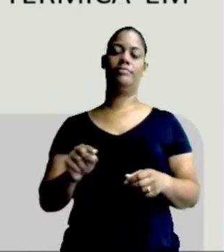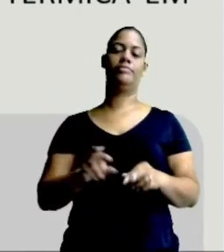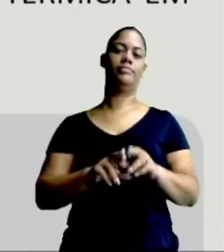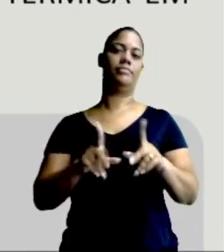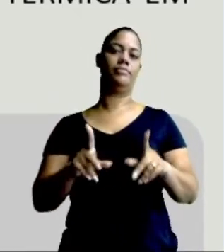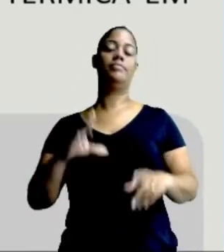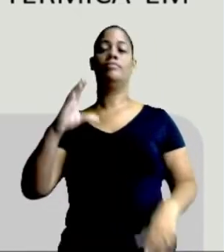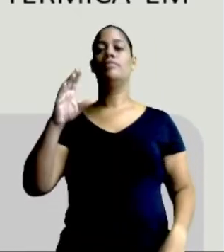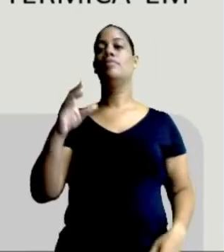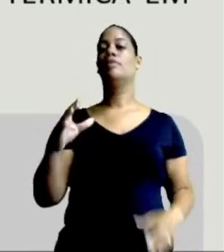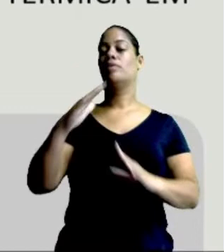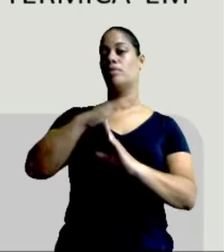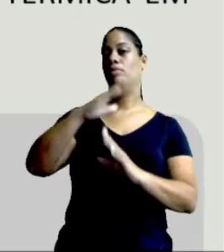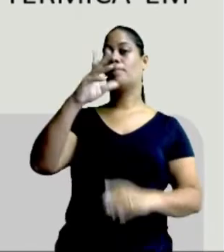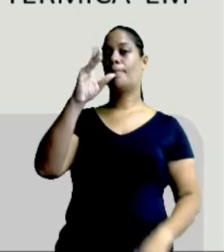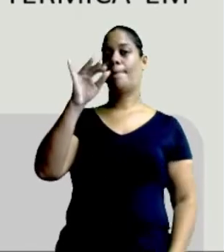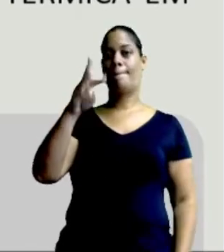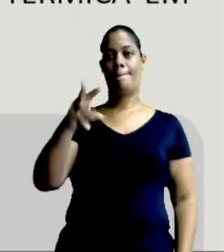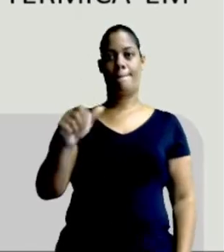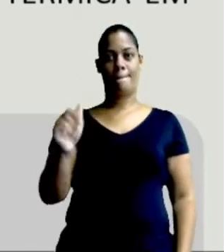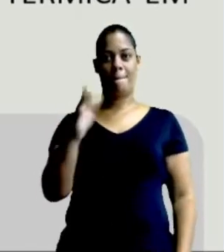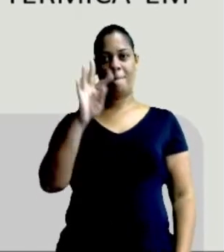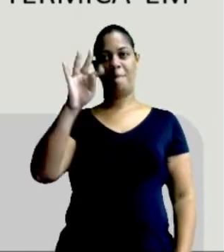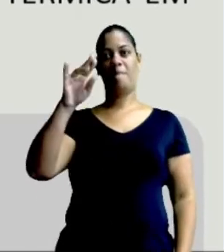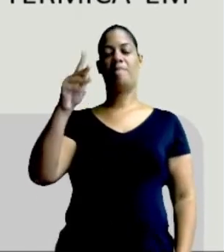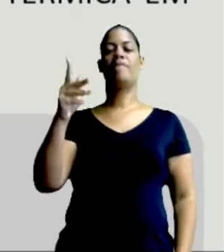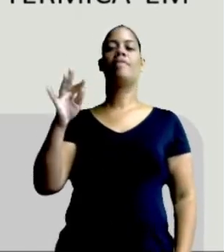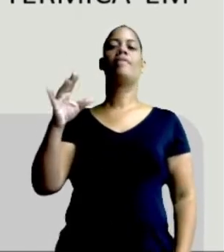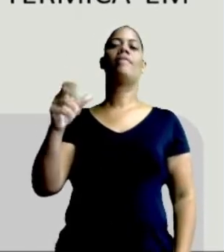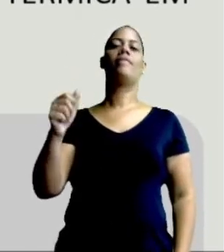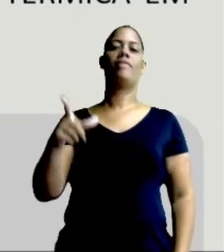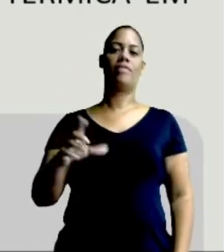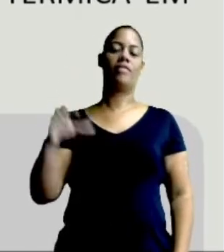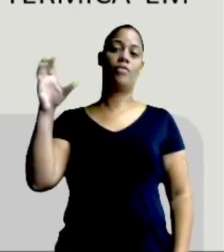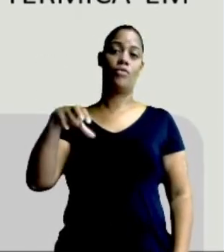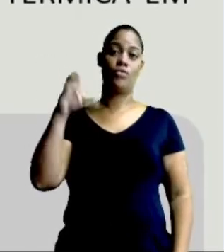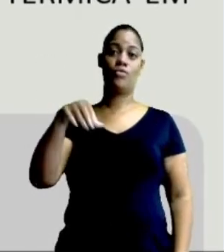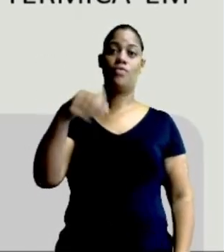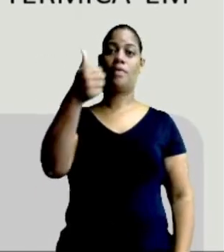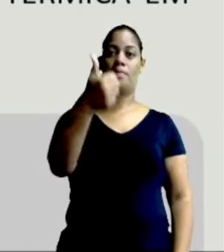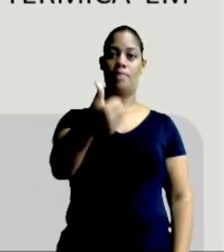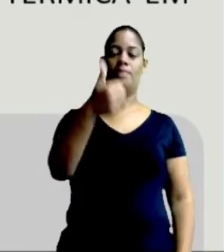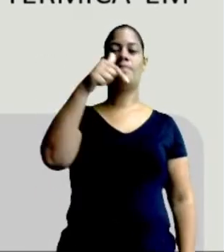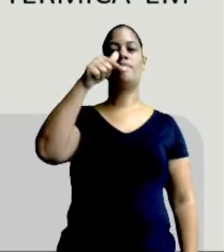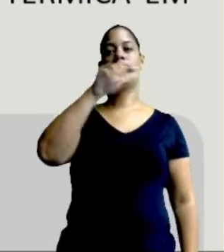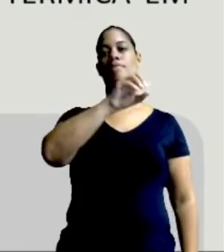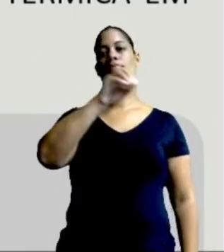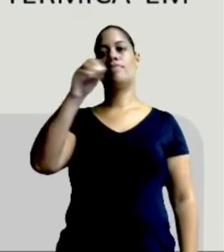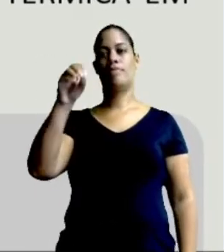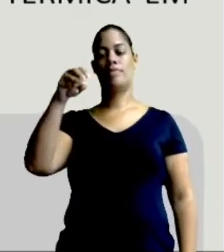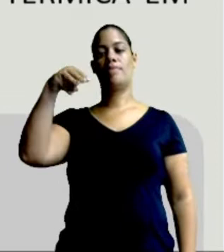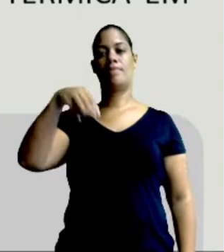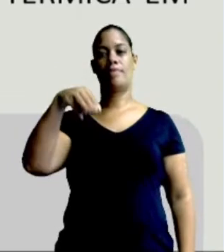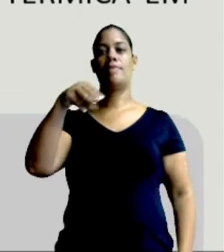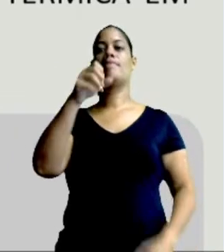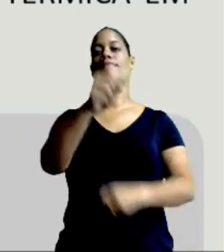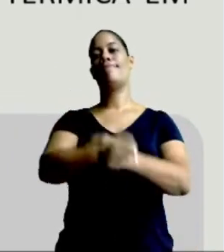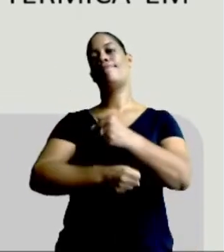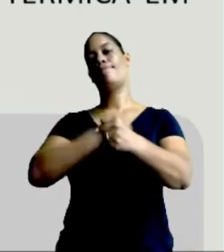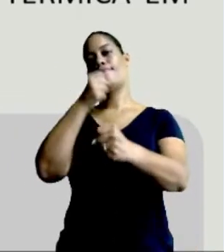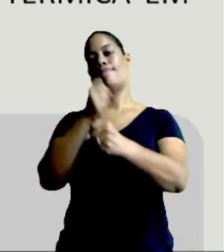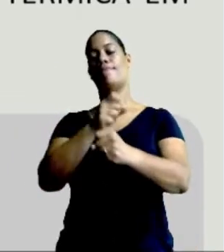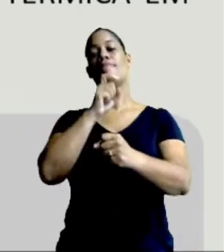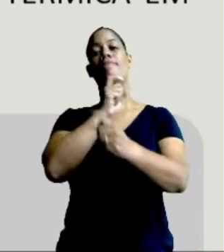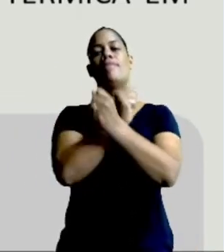tropical continental, com um índice de chuva acima de 1.700 milímetros ao ano. E